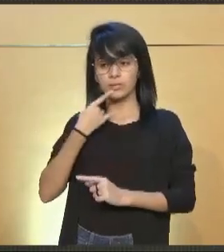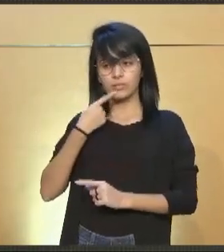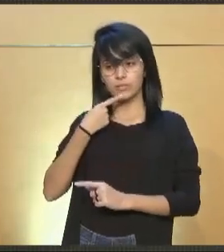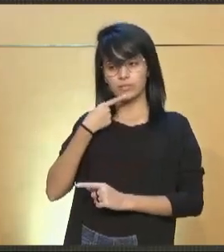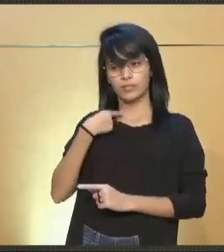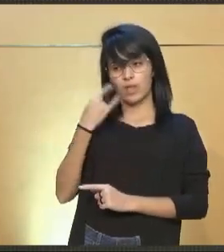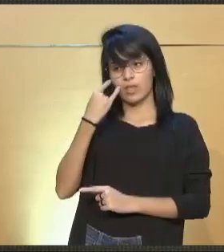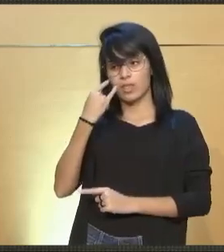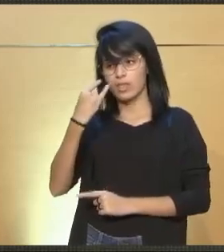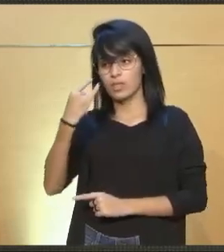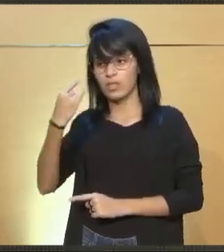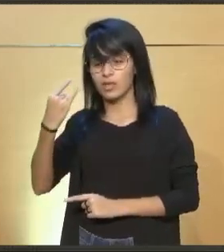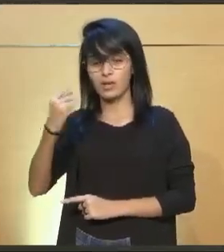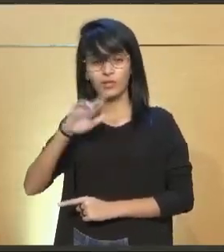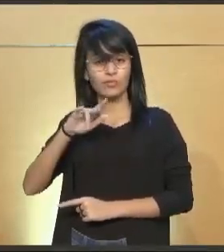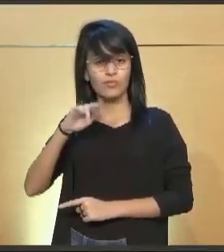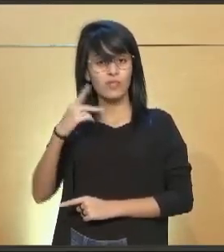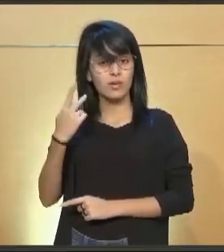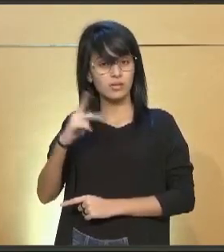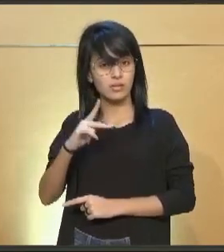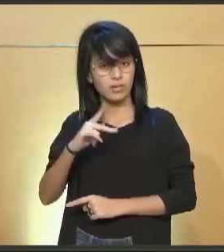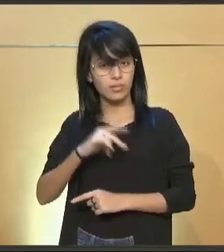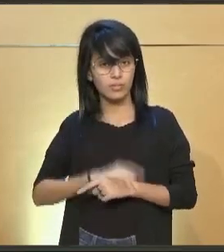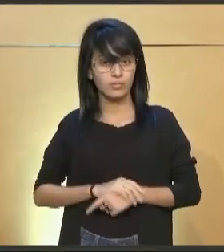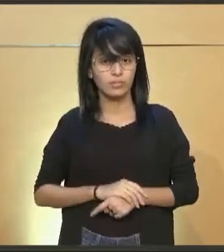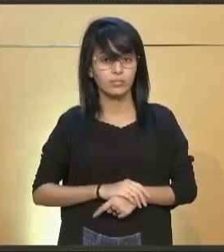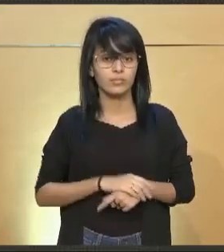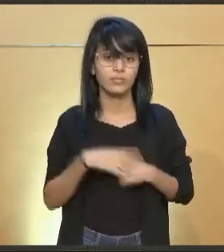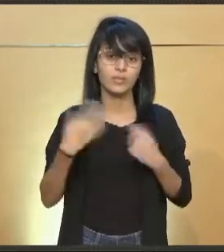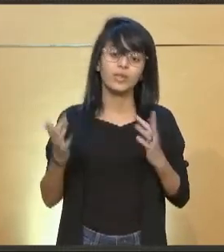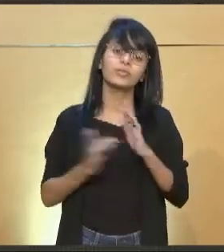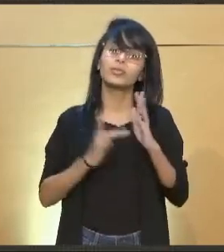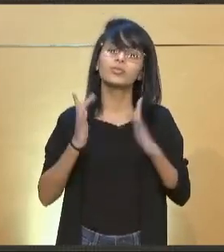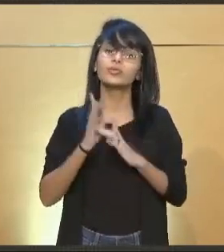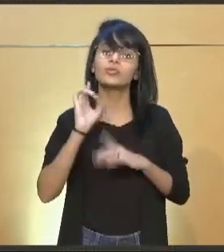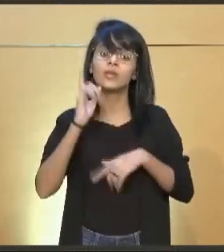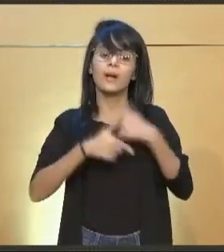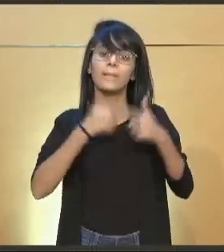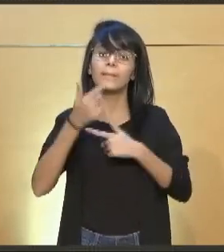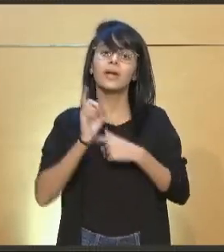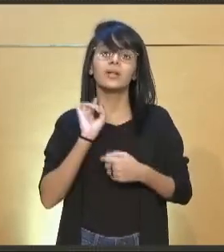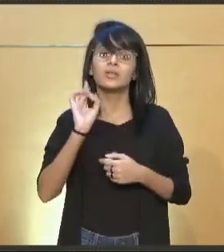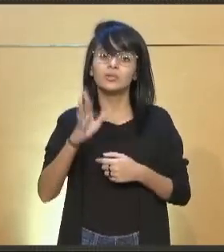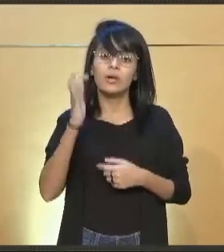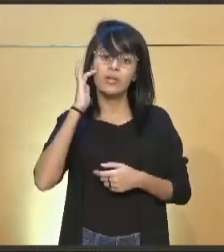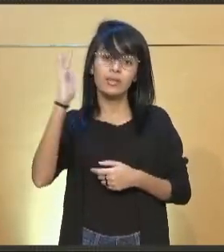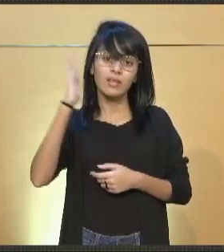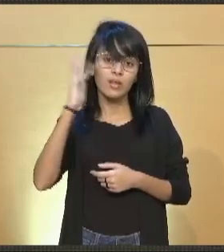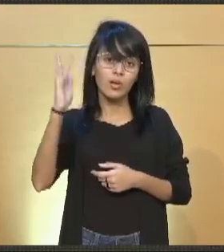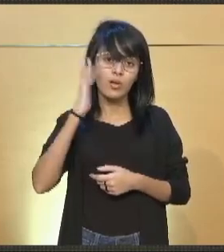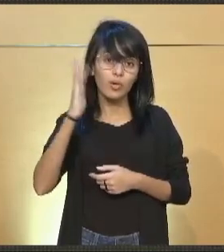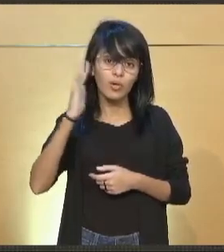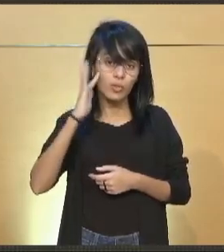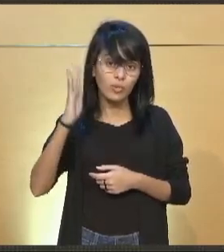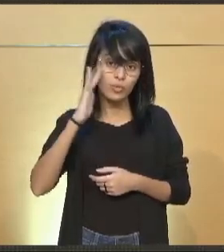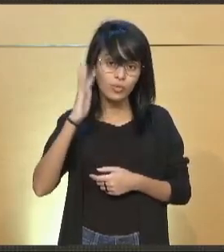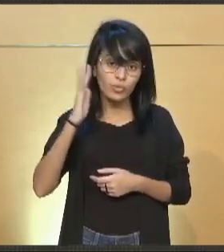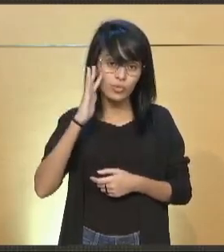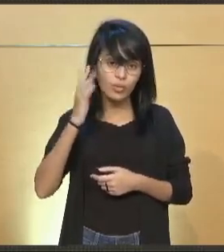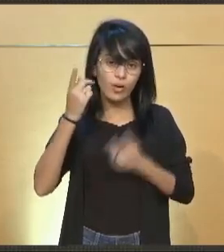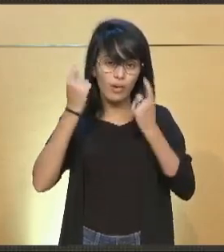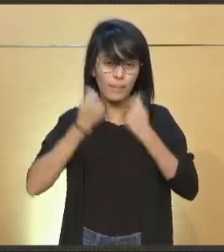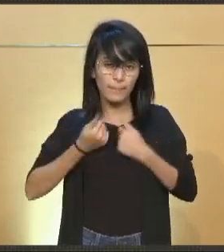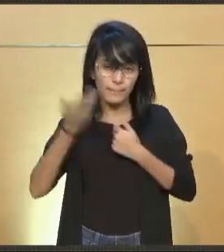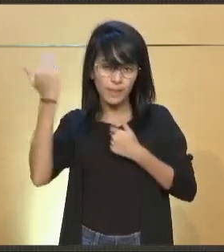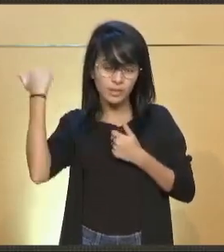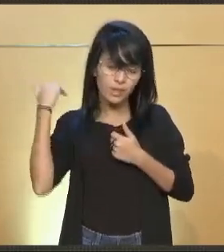desejo pelo aquilo que não é seu. Então Jesus trabalha não apenas algo teórico, como os rabinos da época